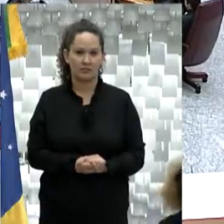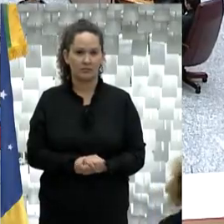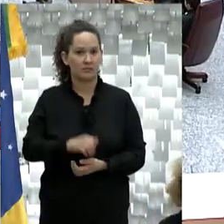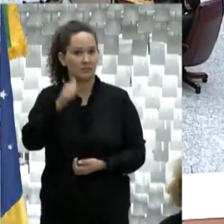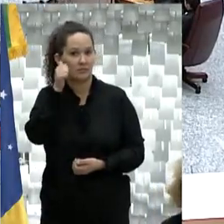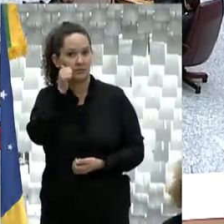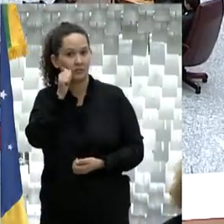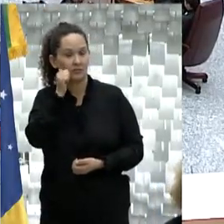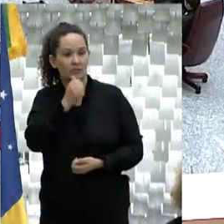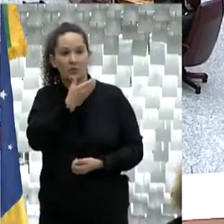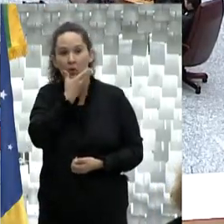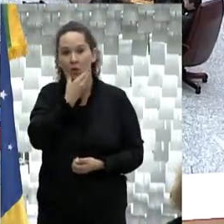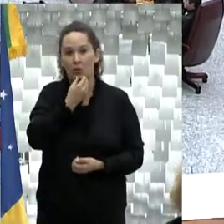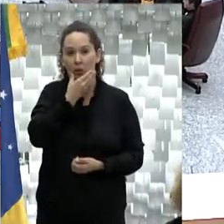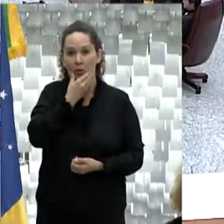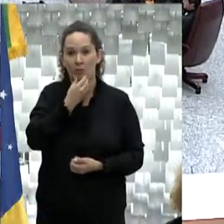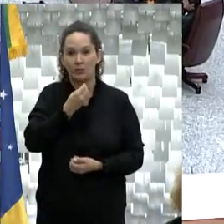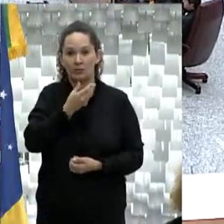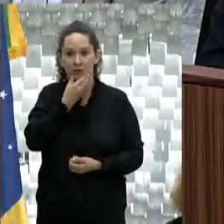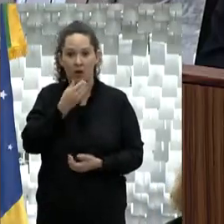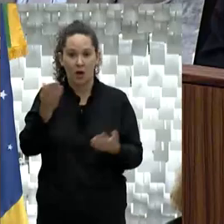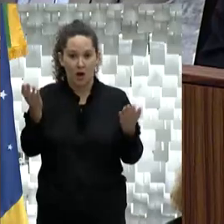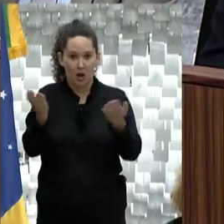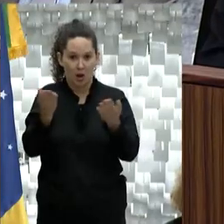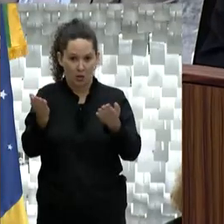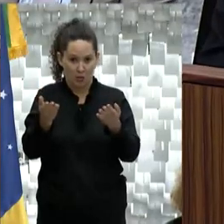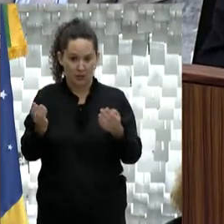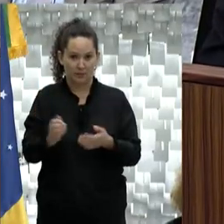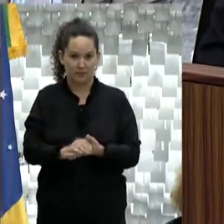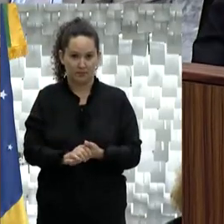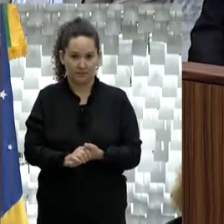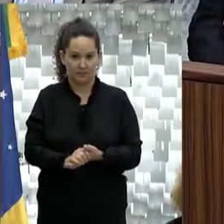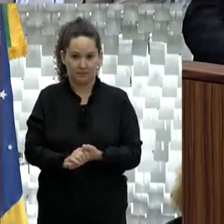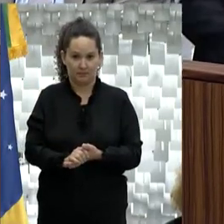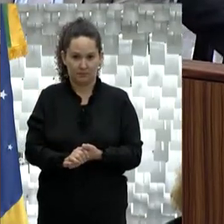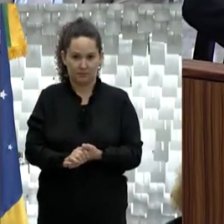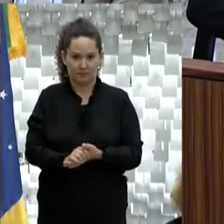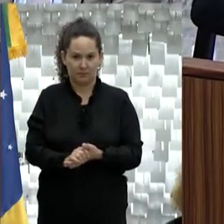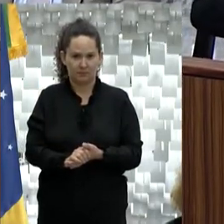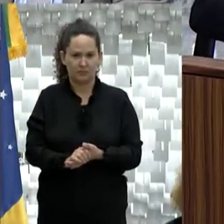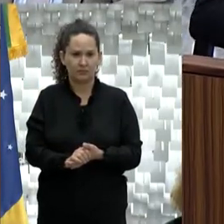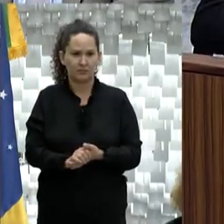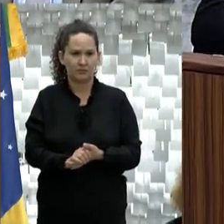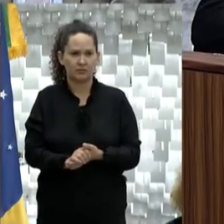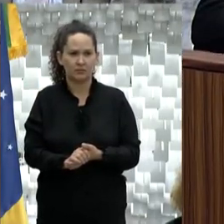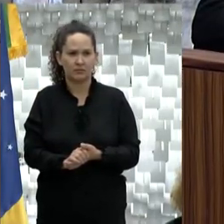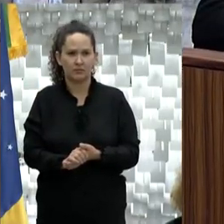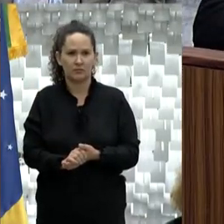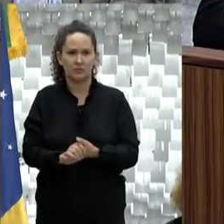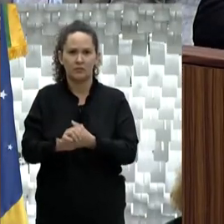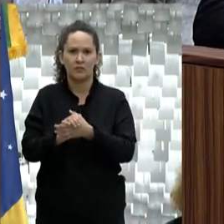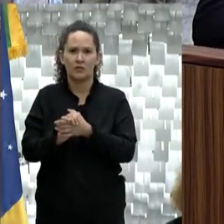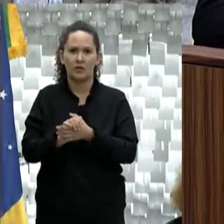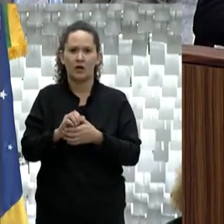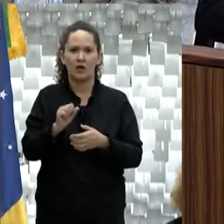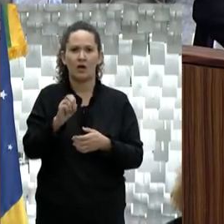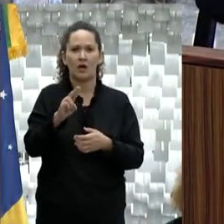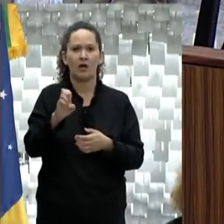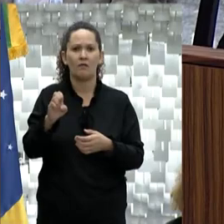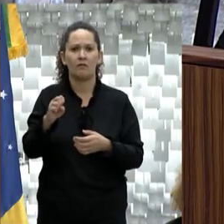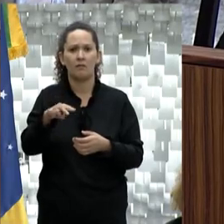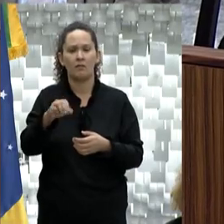Senhoras e senhores, apreciaremos neste momento a composição Ave Maria de Bach